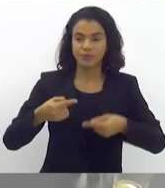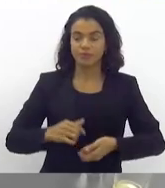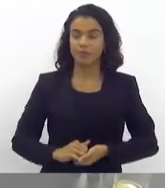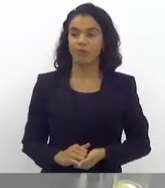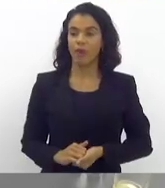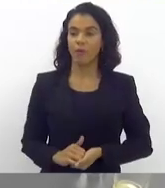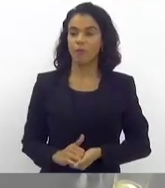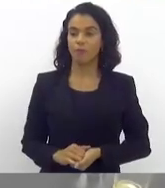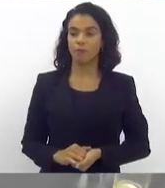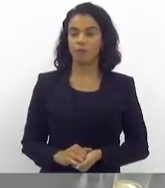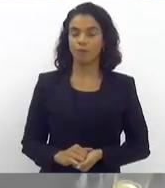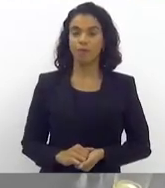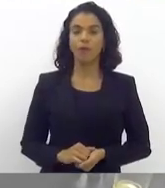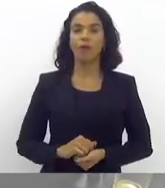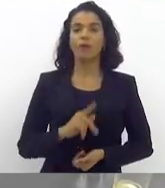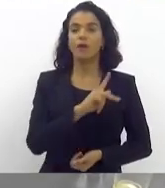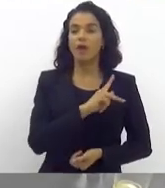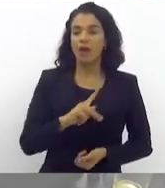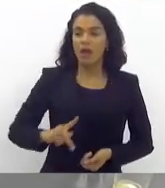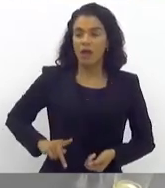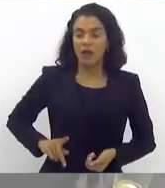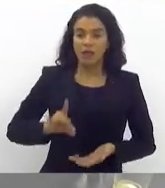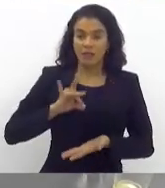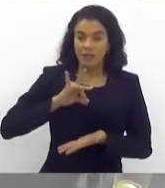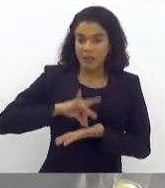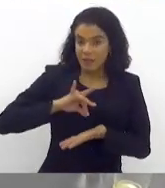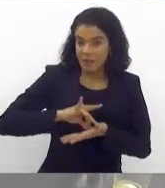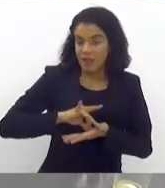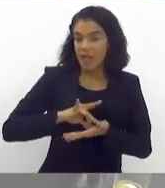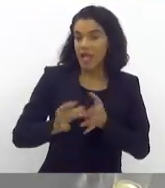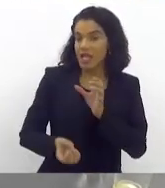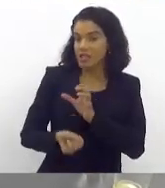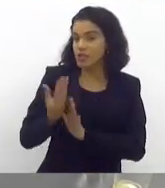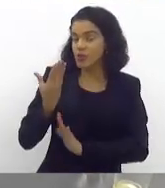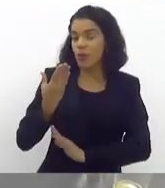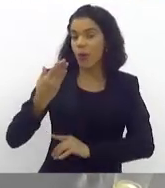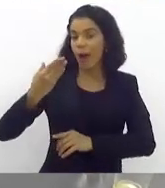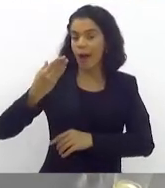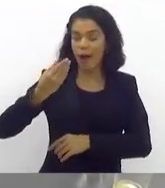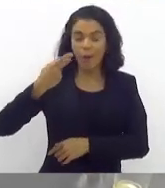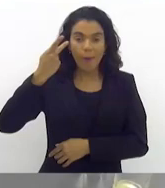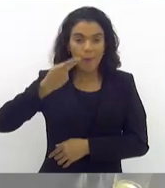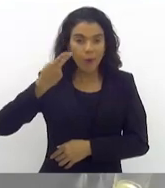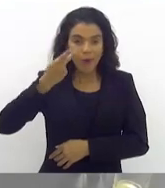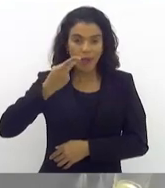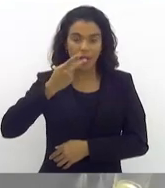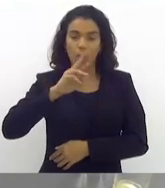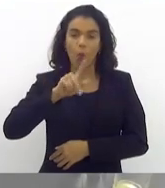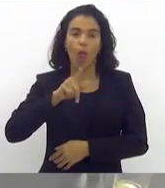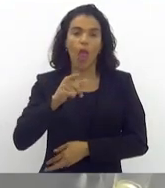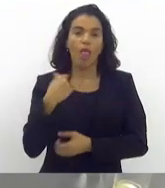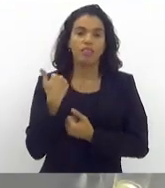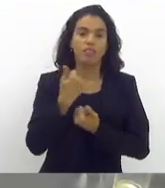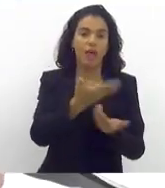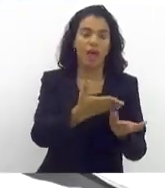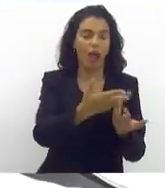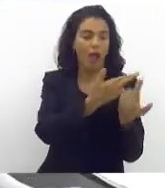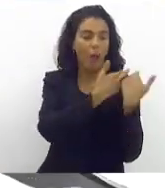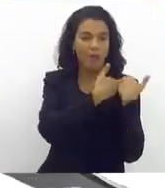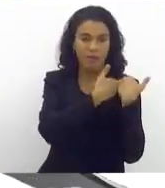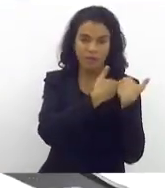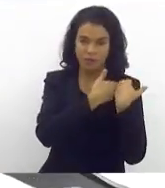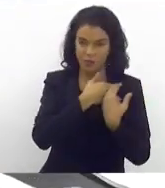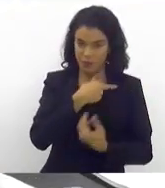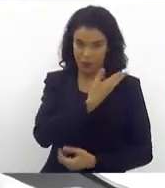Paulo. Senhor presidente, na verdade o programa institui uma política, ele não cria obrigações para o governo